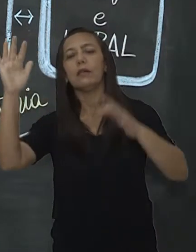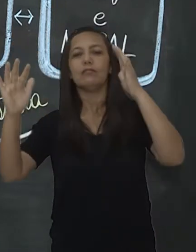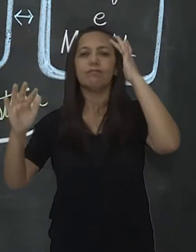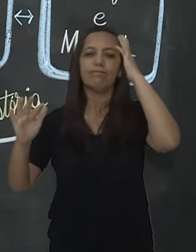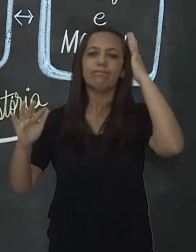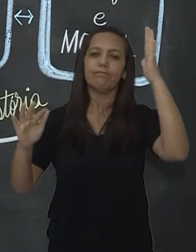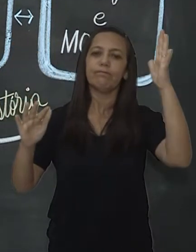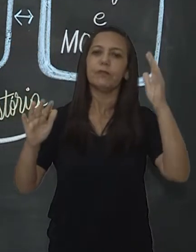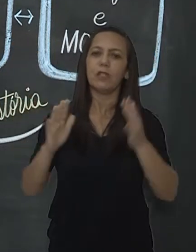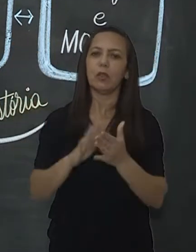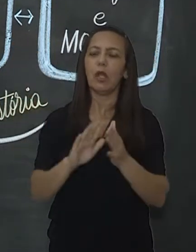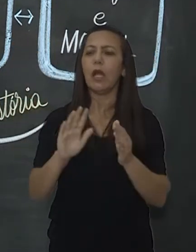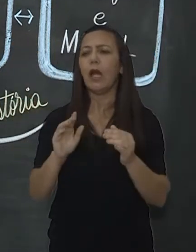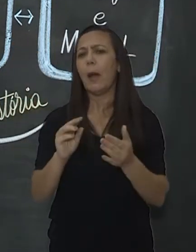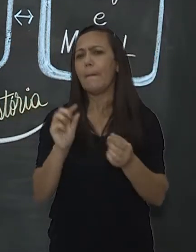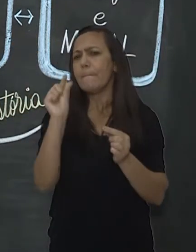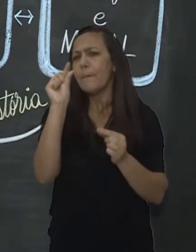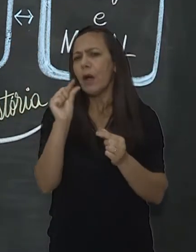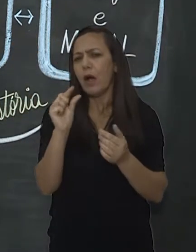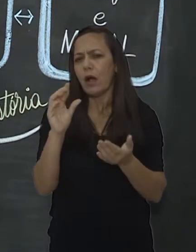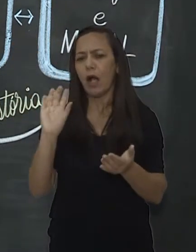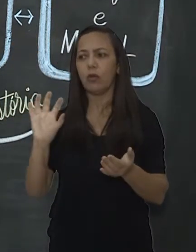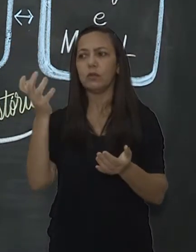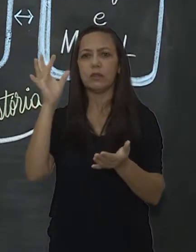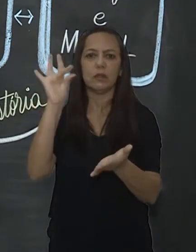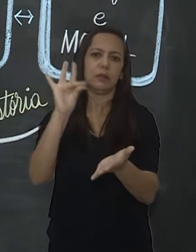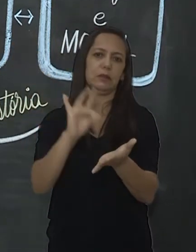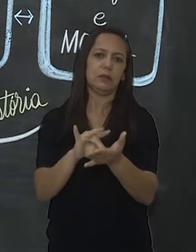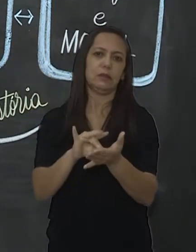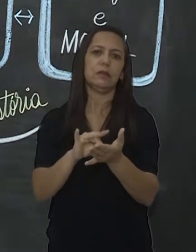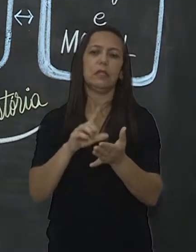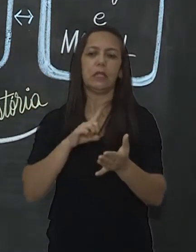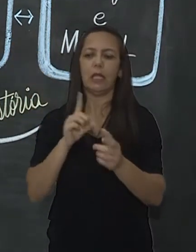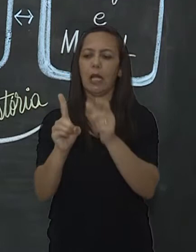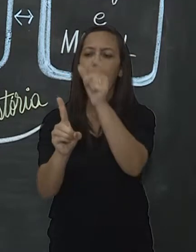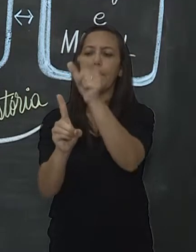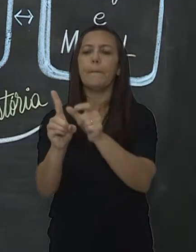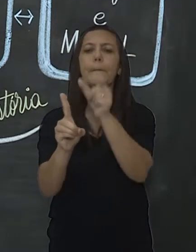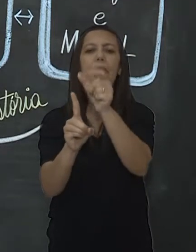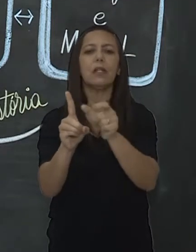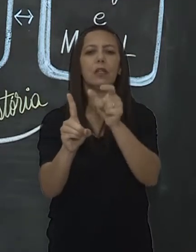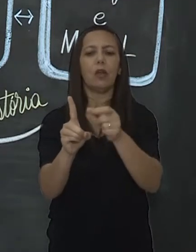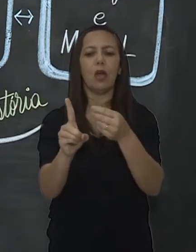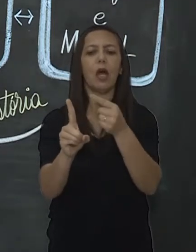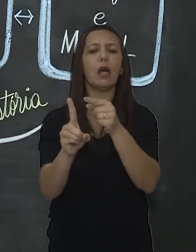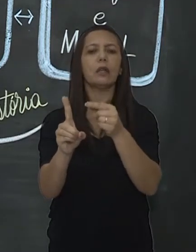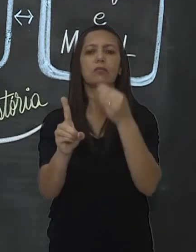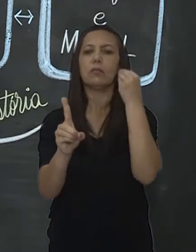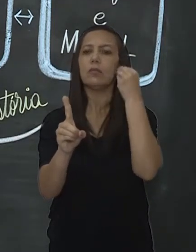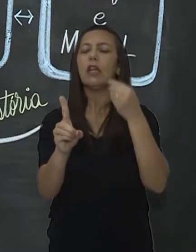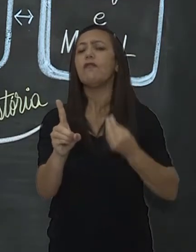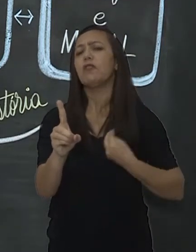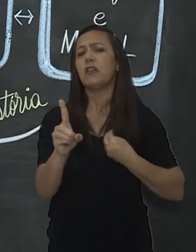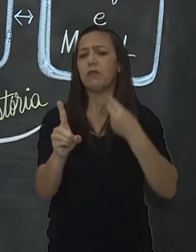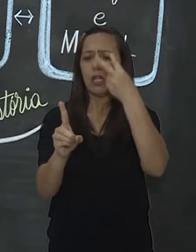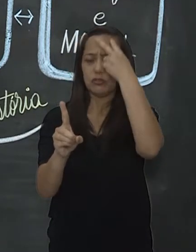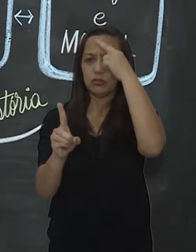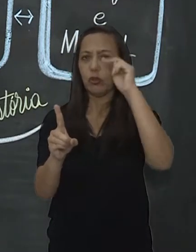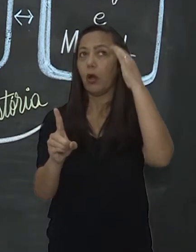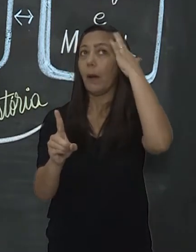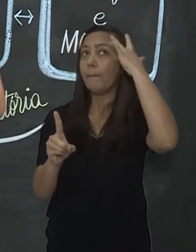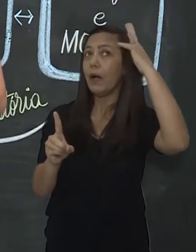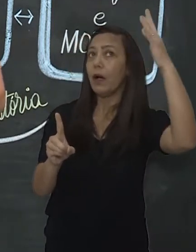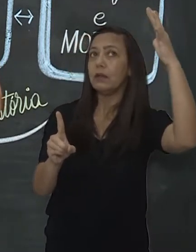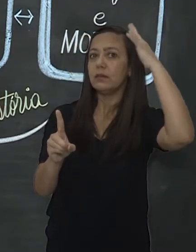poucos elementos realistas nesses contos. Nós vamos ter personagens que vivenciam histórias que fogem à realidade que os nossos